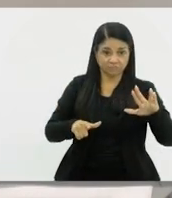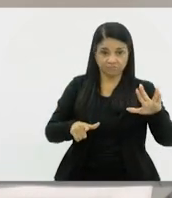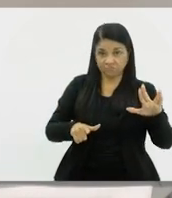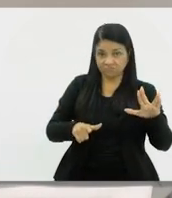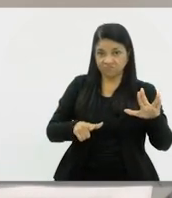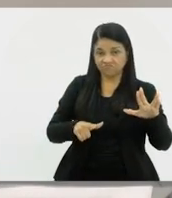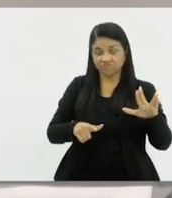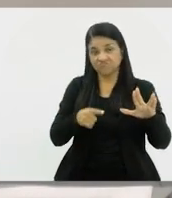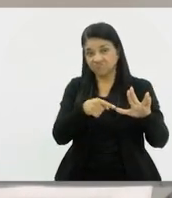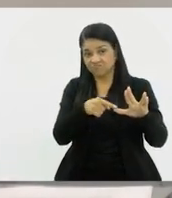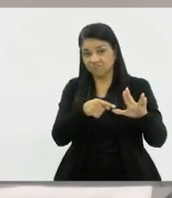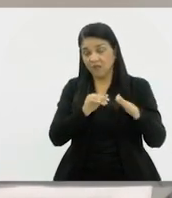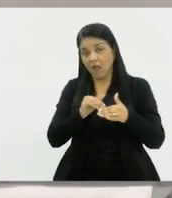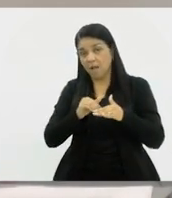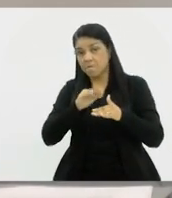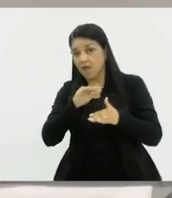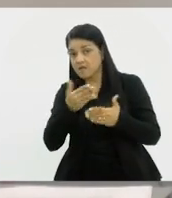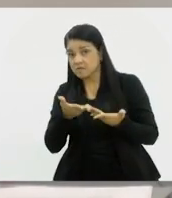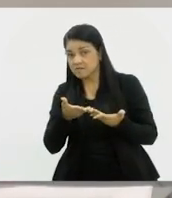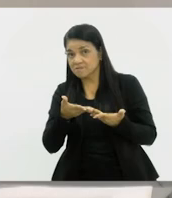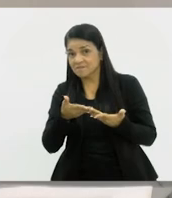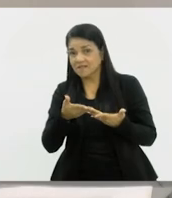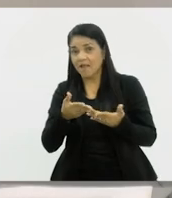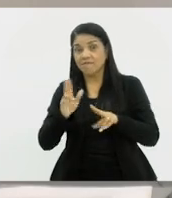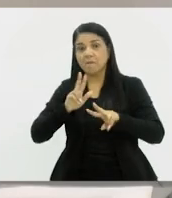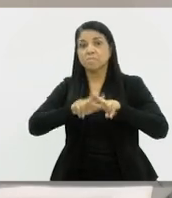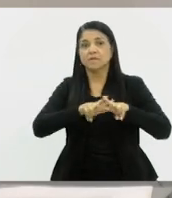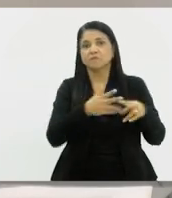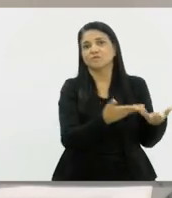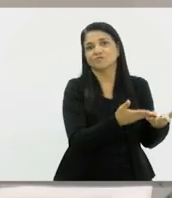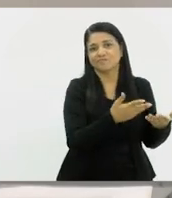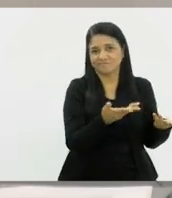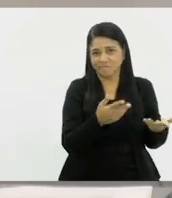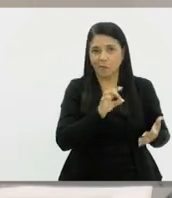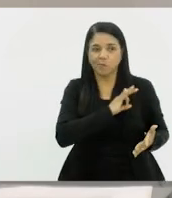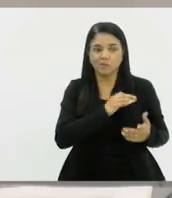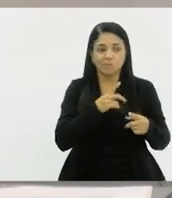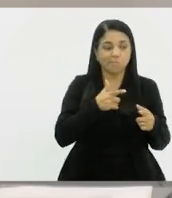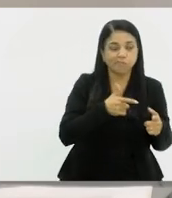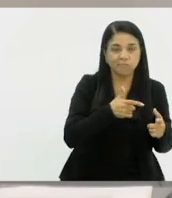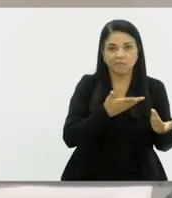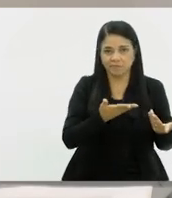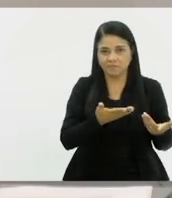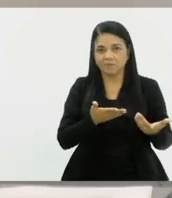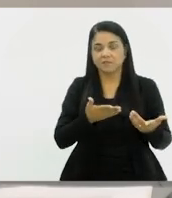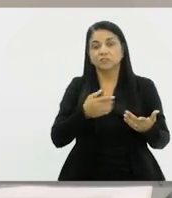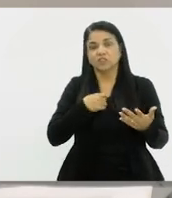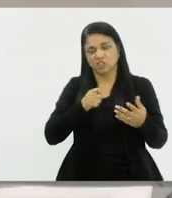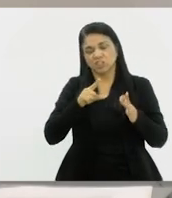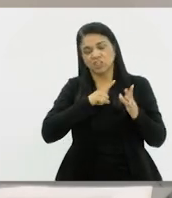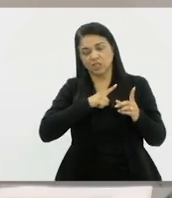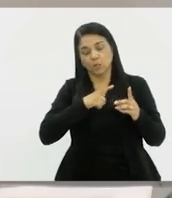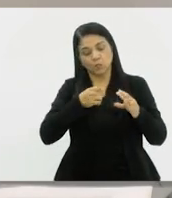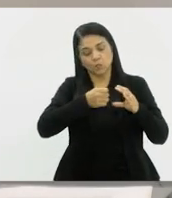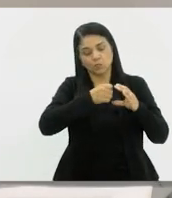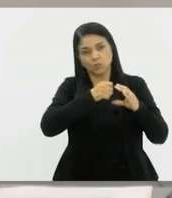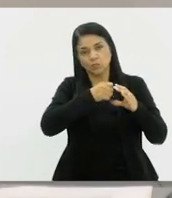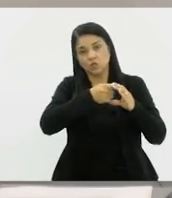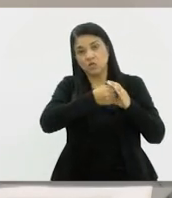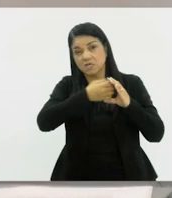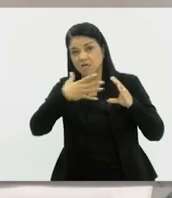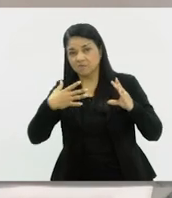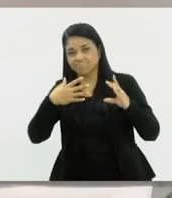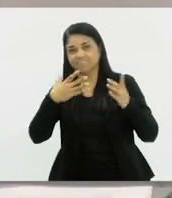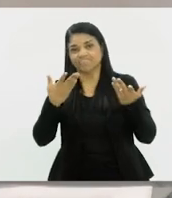critérios mas acaba sendo o mais discutido mas o certo seria ter um conjunto de critérios e não apenas um único